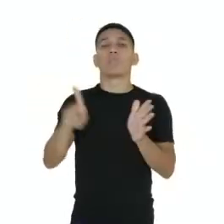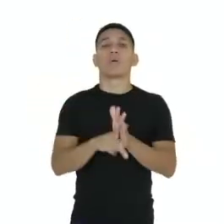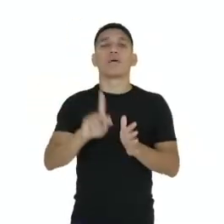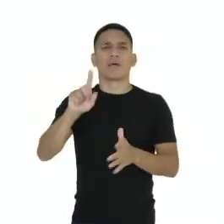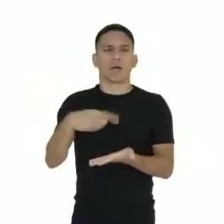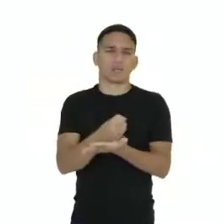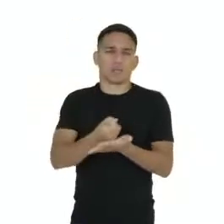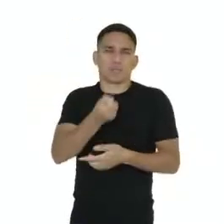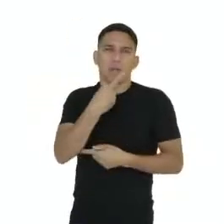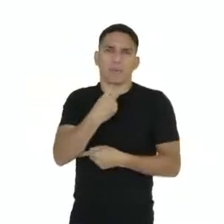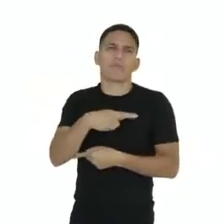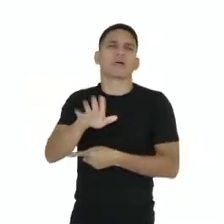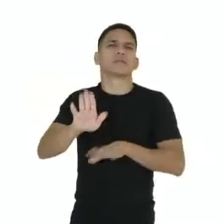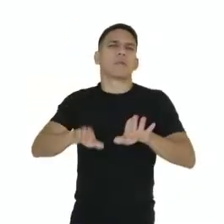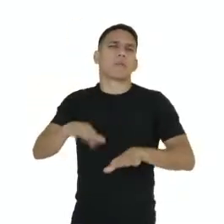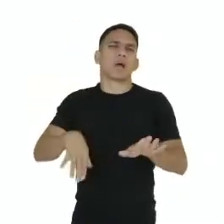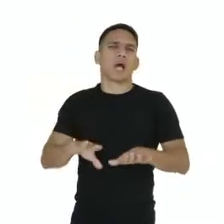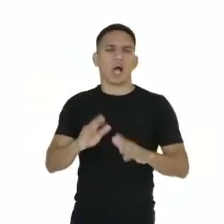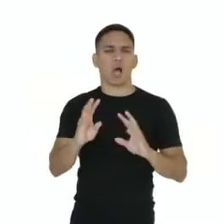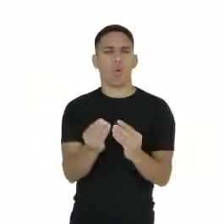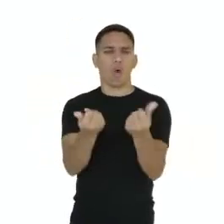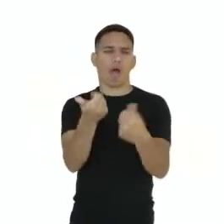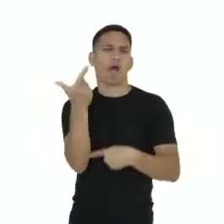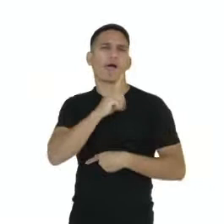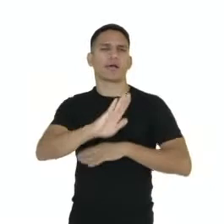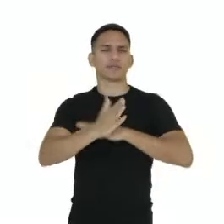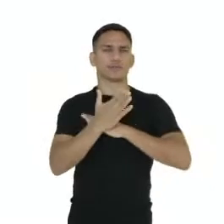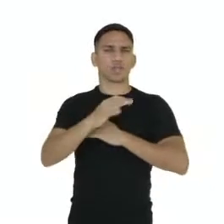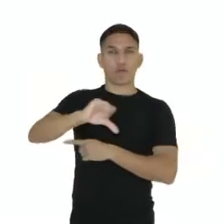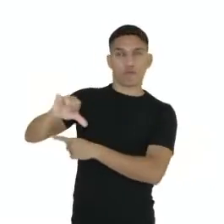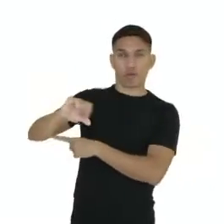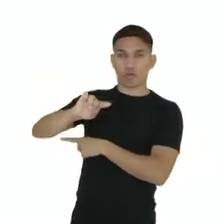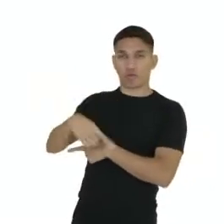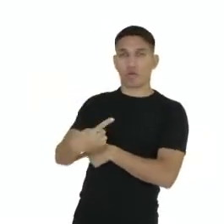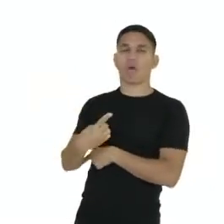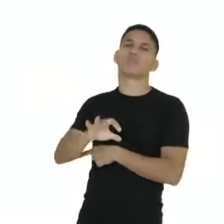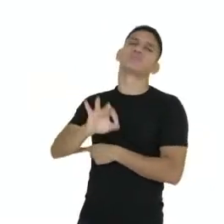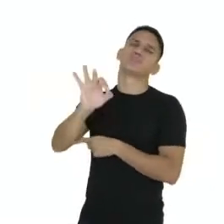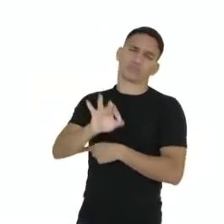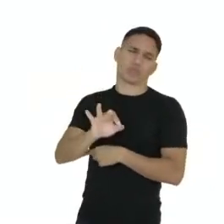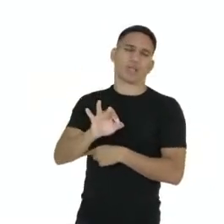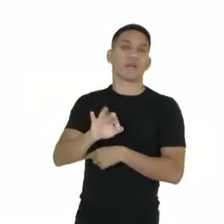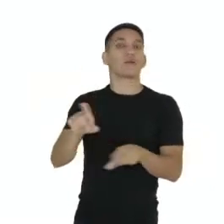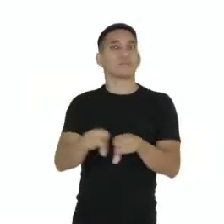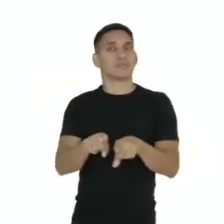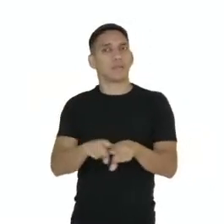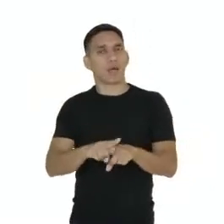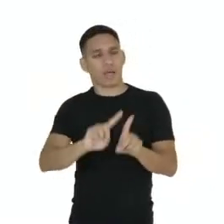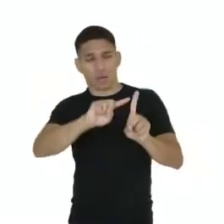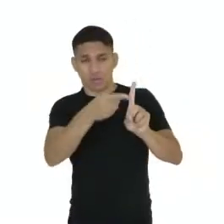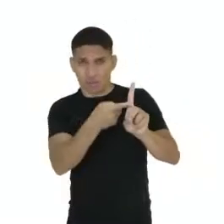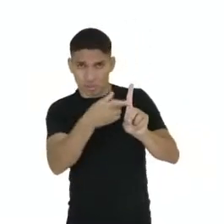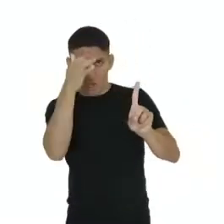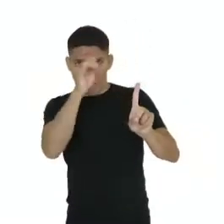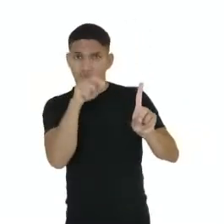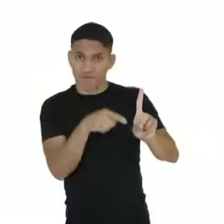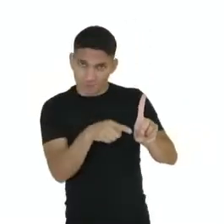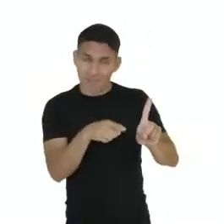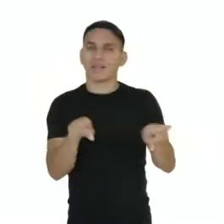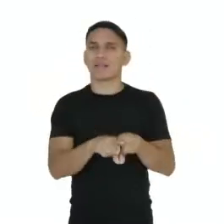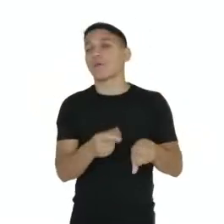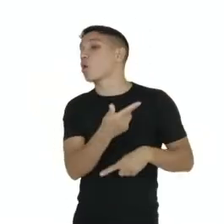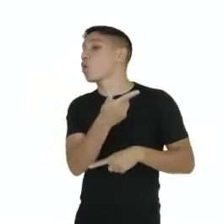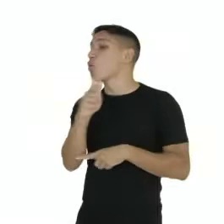possui uma eficácia de até 99%. Além da ação contraceptiva, a pílula possui outros